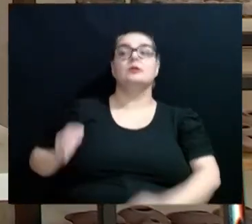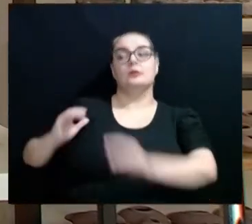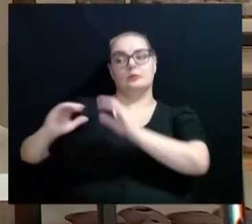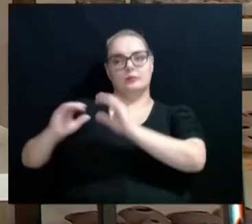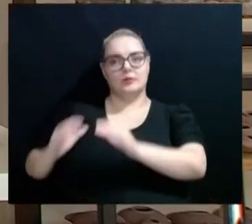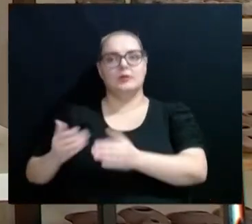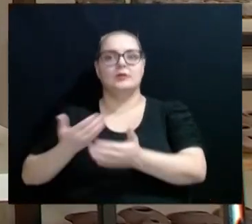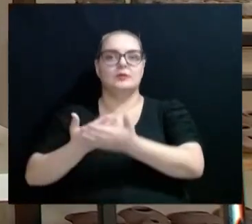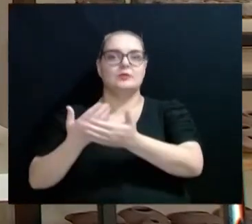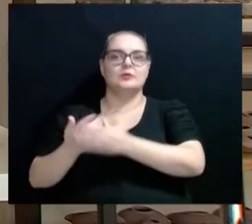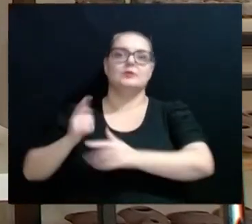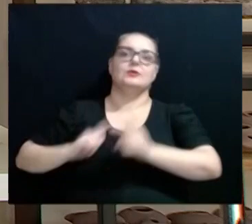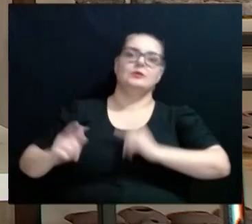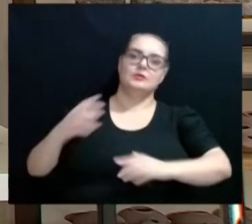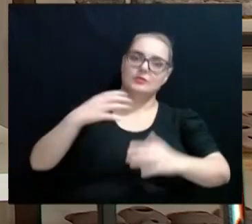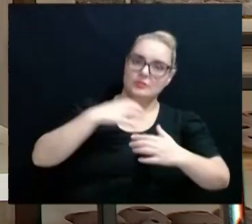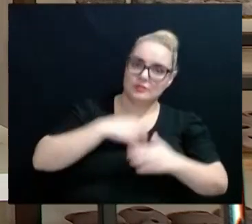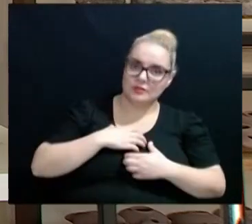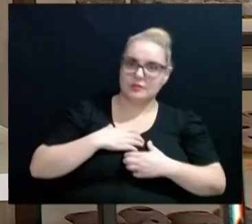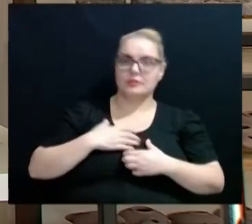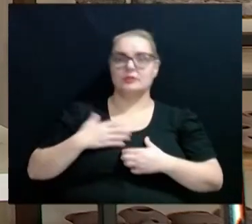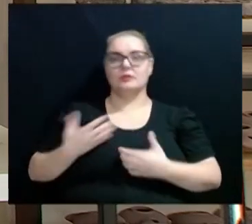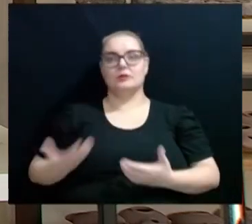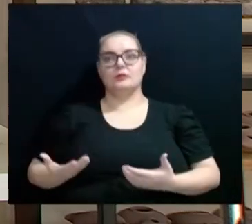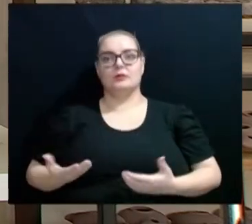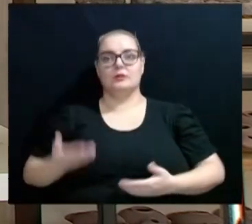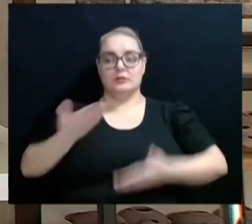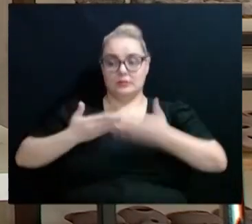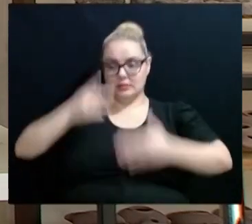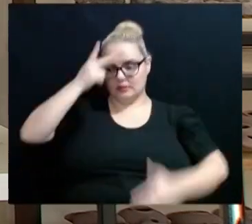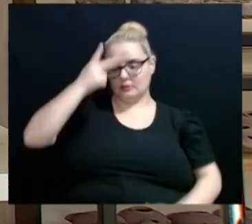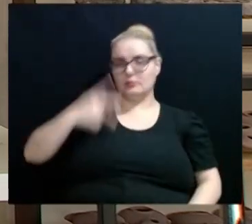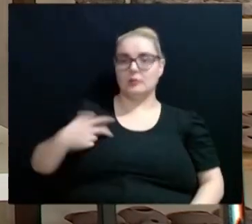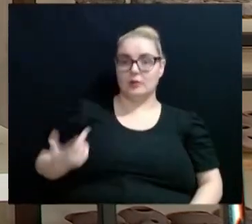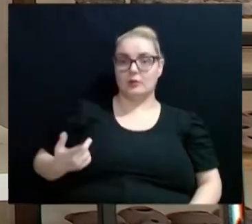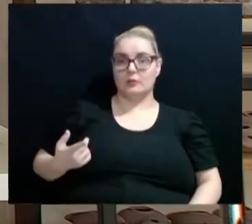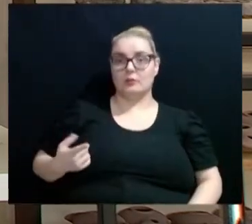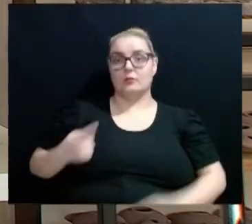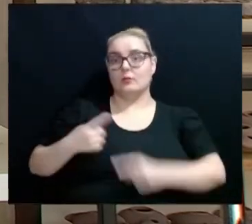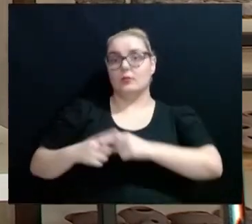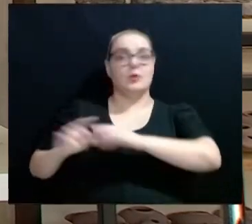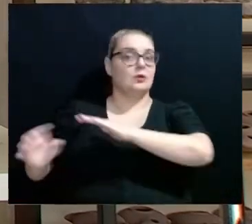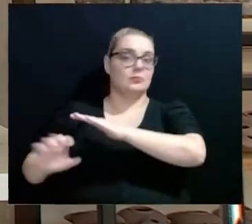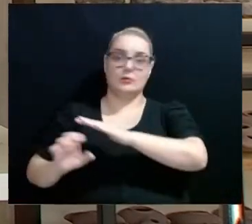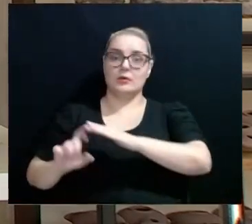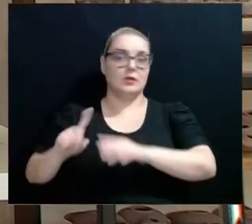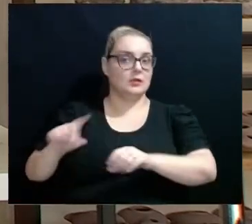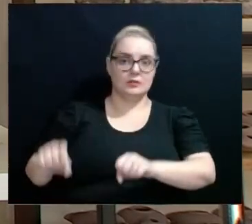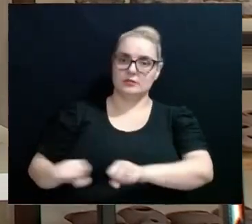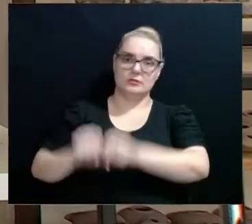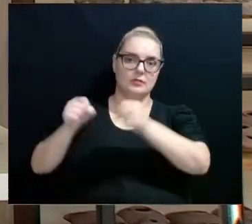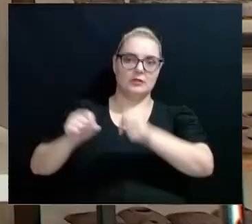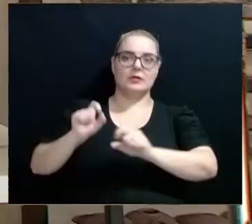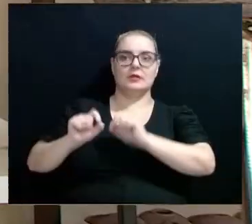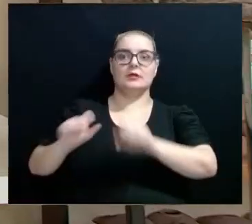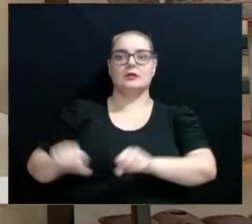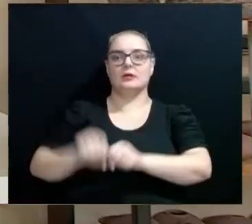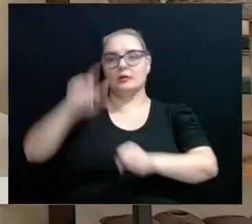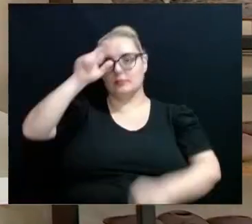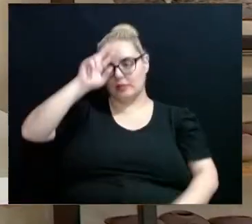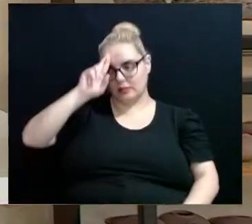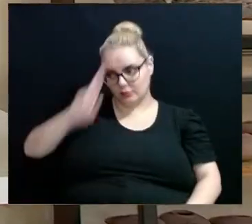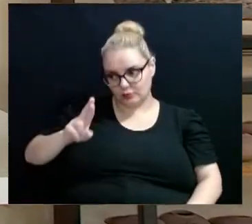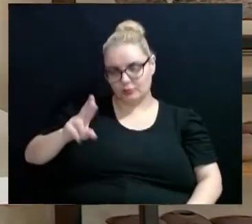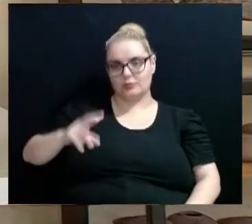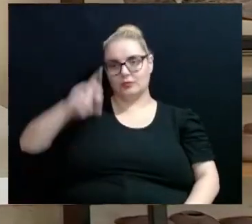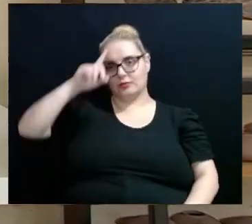entendem. Então, comunicação, você tem que estudar gestão emocional, você tem que tratar de você. Porque as empresas, elas não quebram.